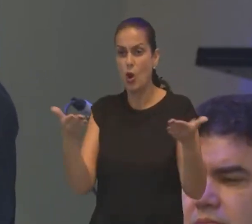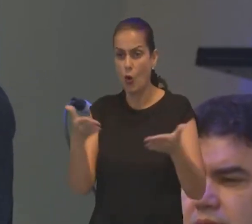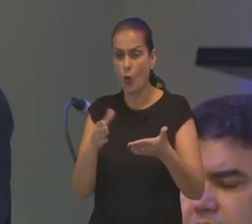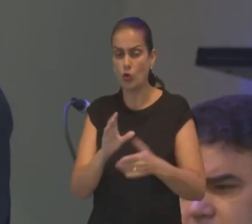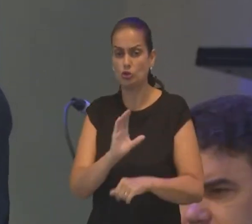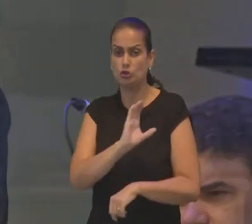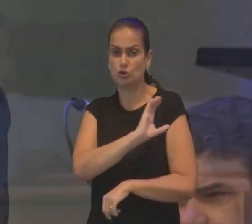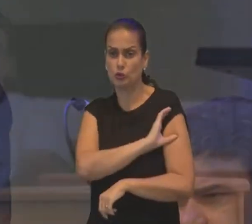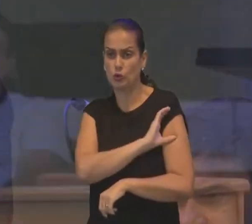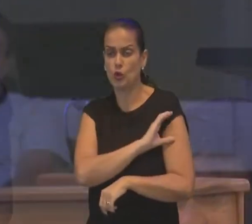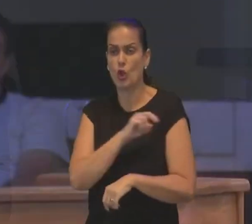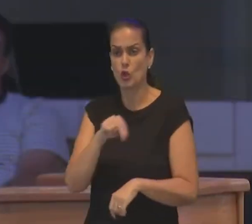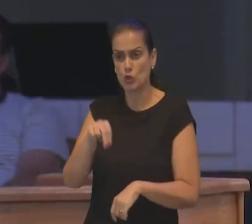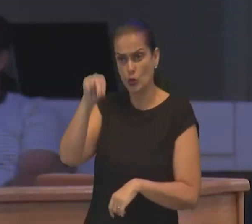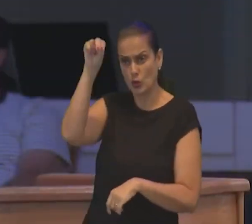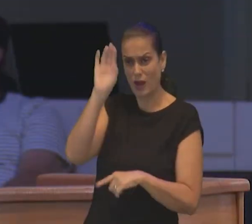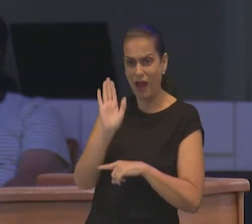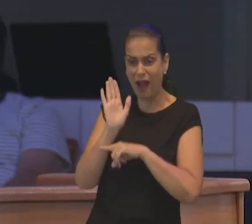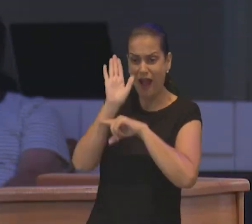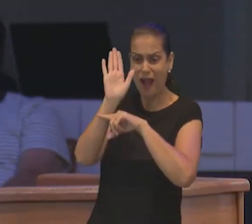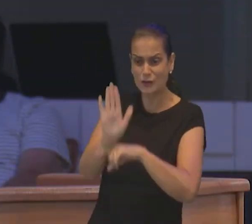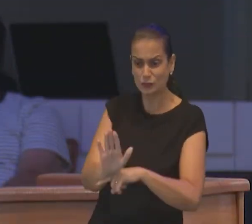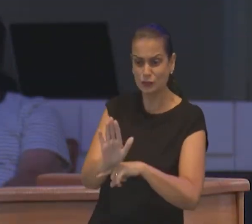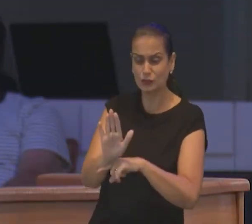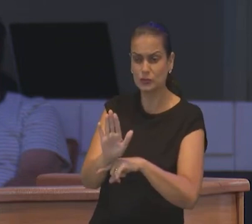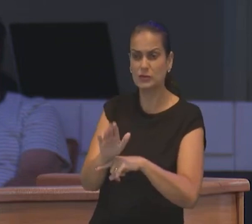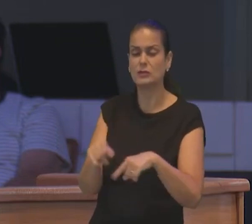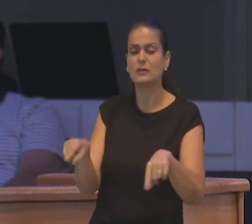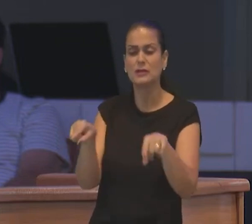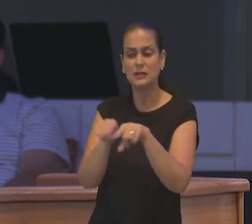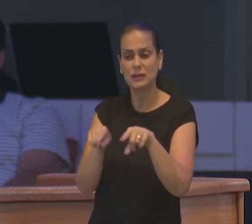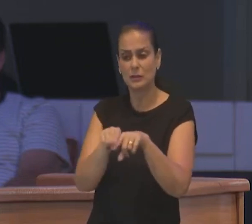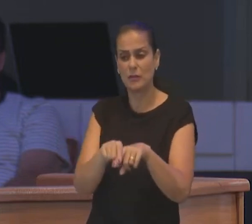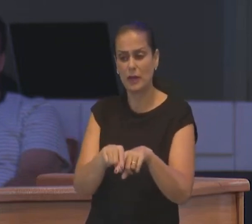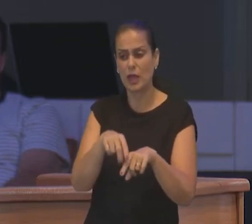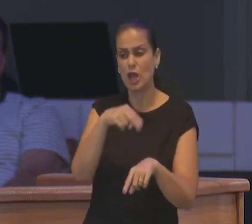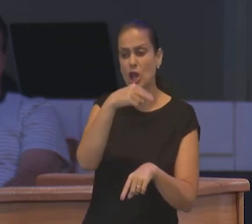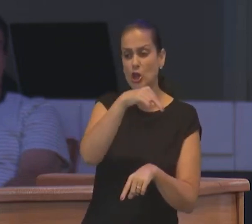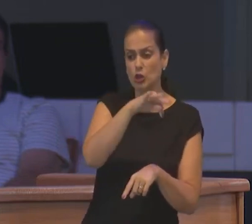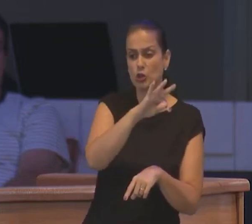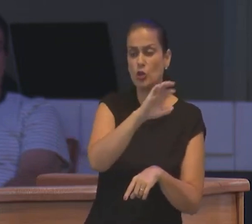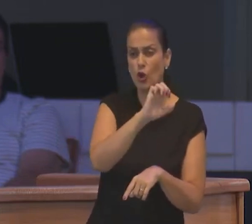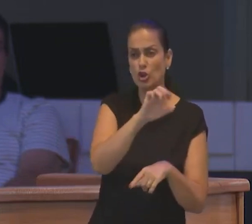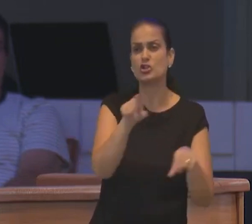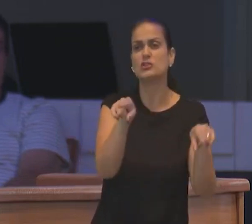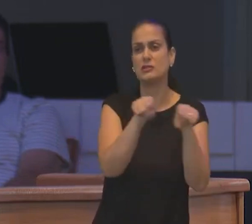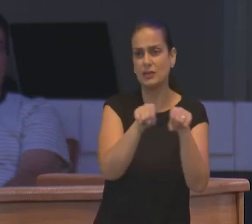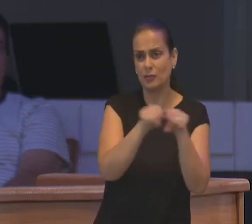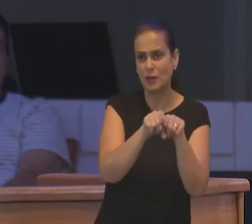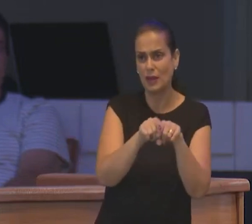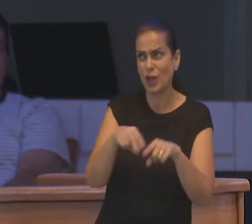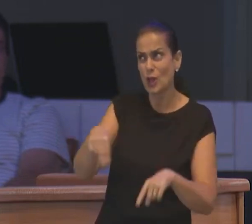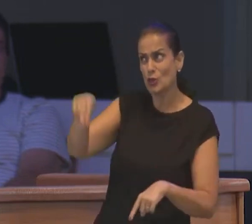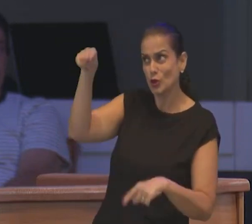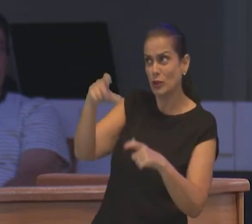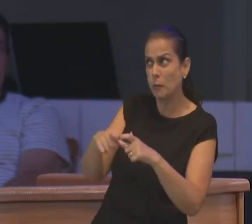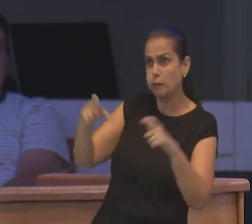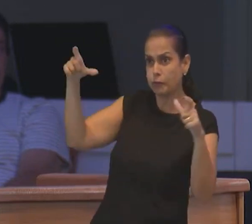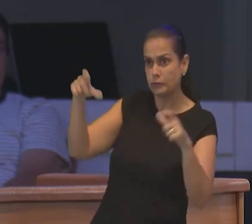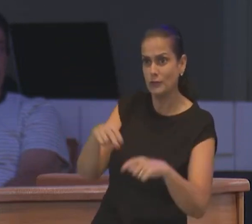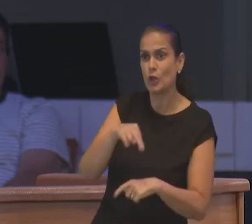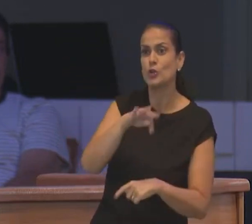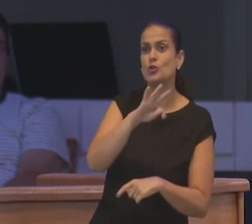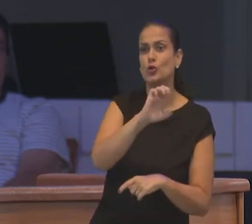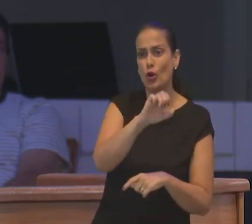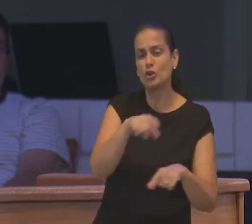área do Nordeste e auxilio a área do Norte do Brasil. O Nordeste já é grande, quanto mais ainda acompanhar